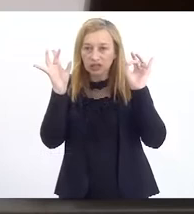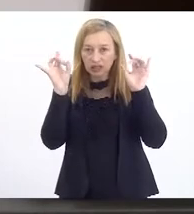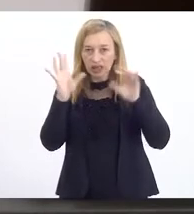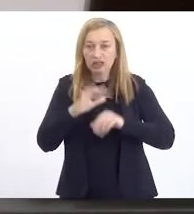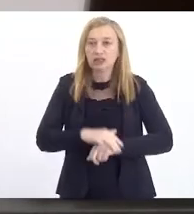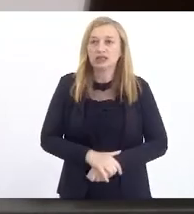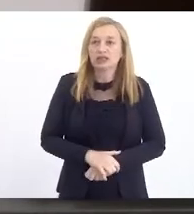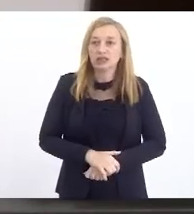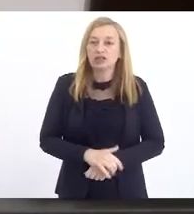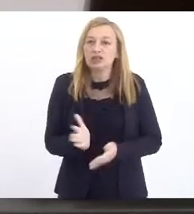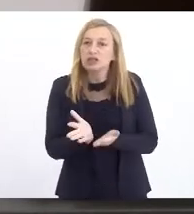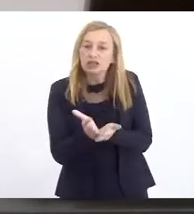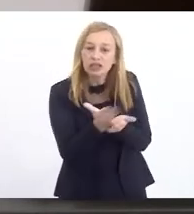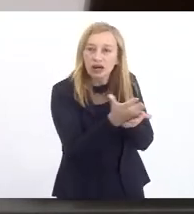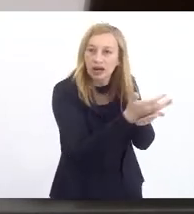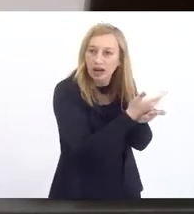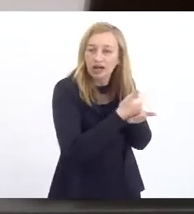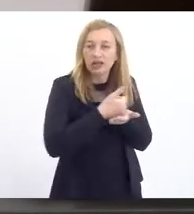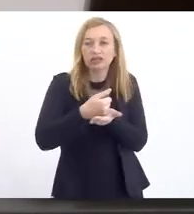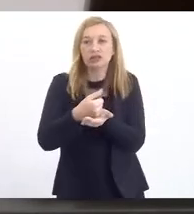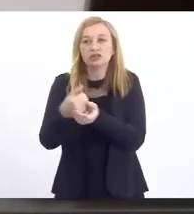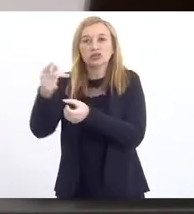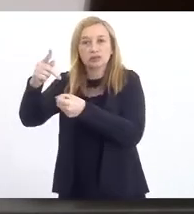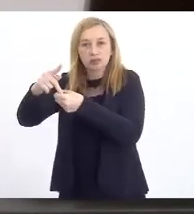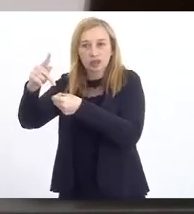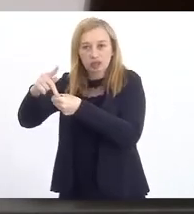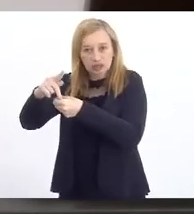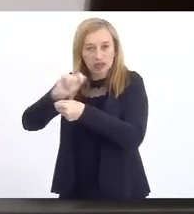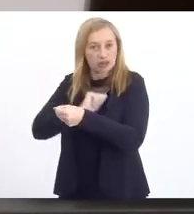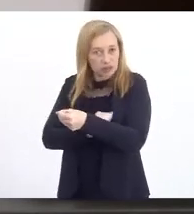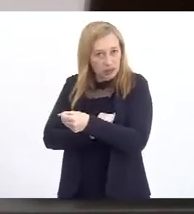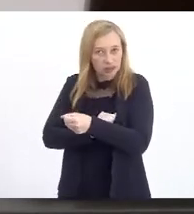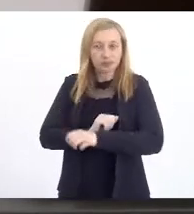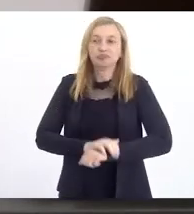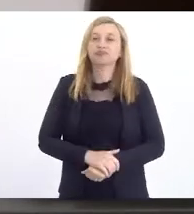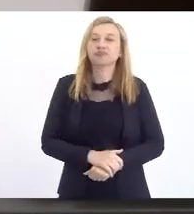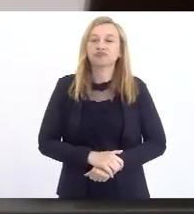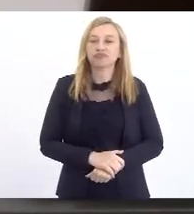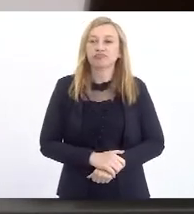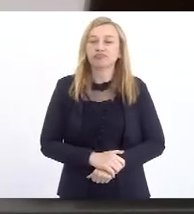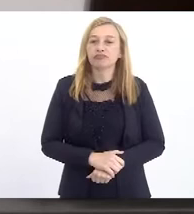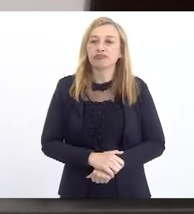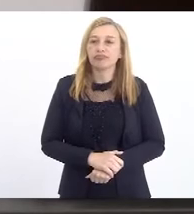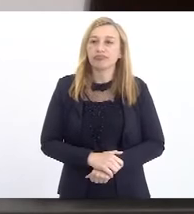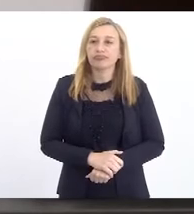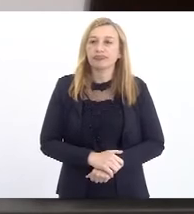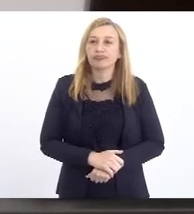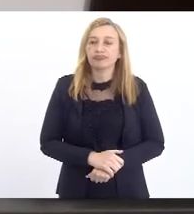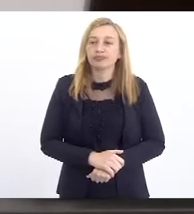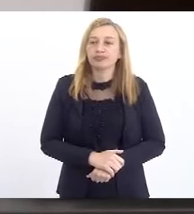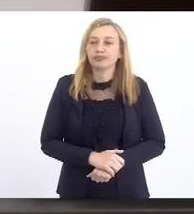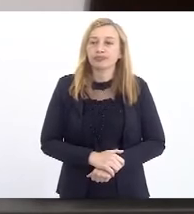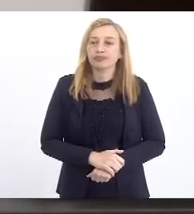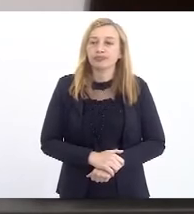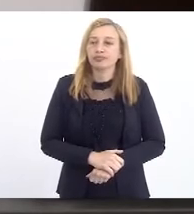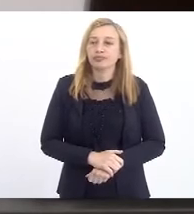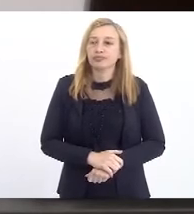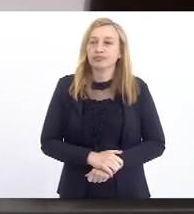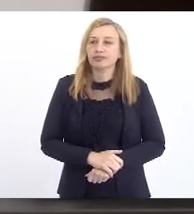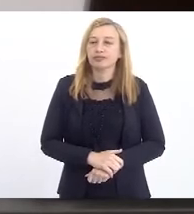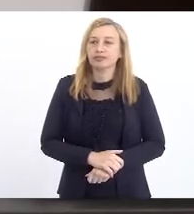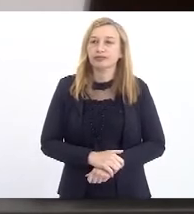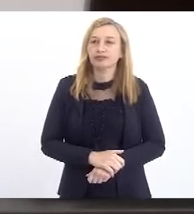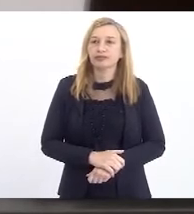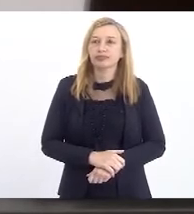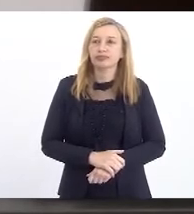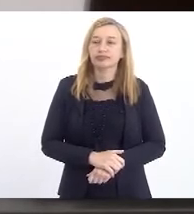das arrecadações dos royalties e participações especiais, que, por via de